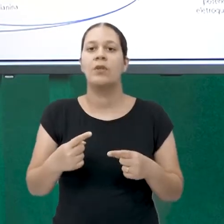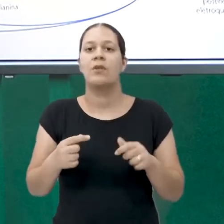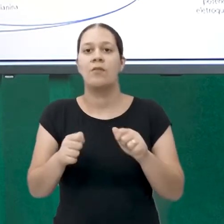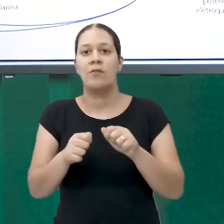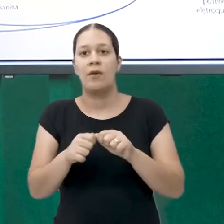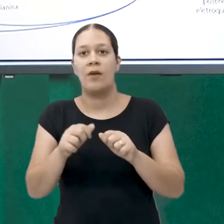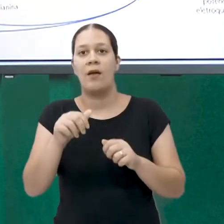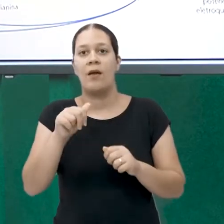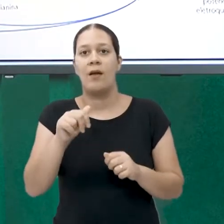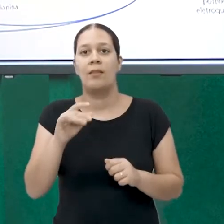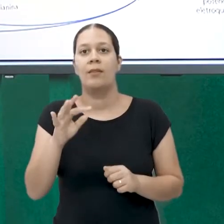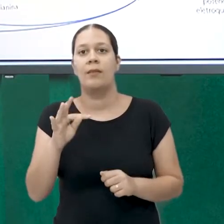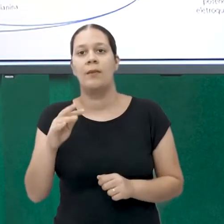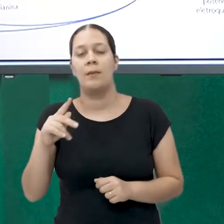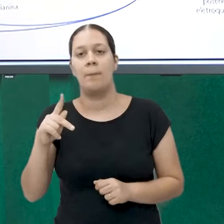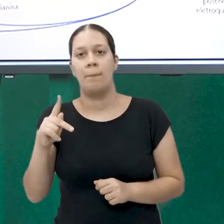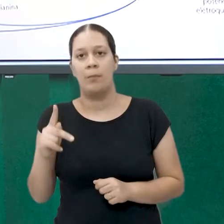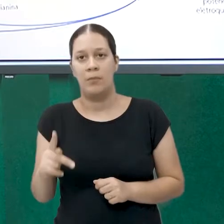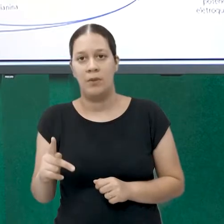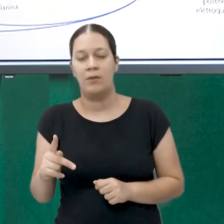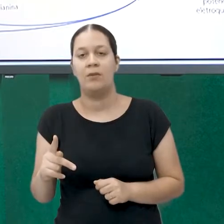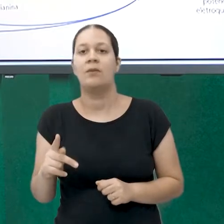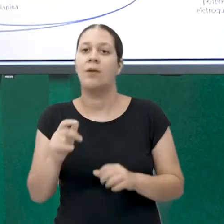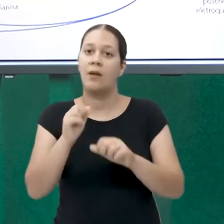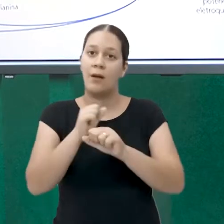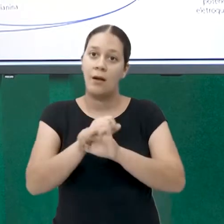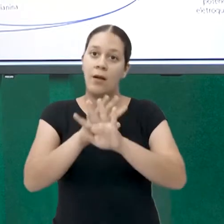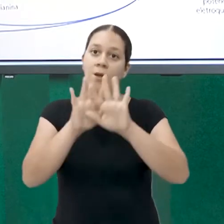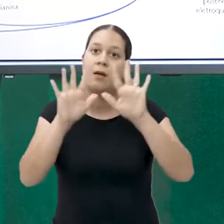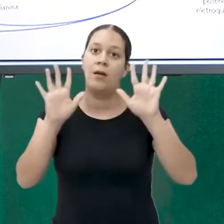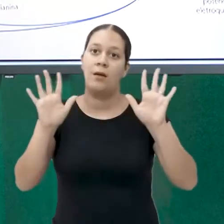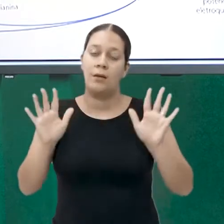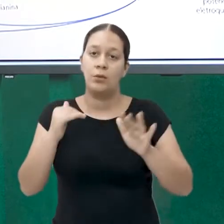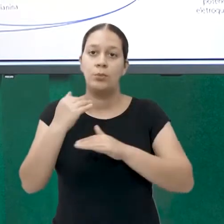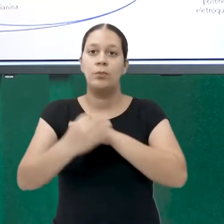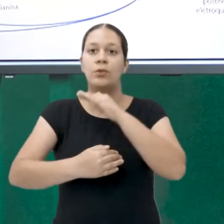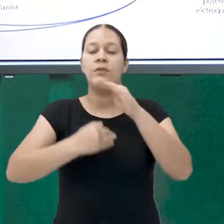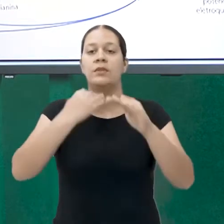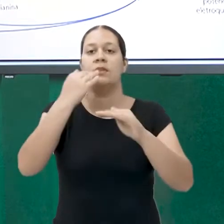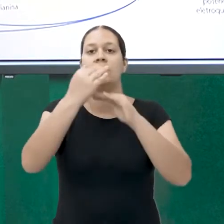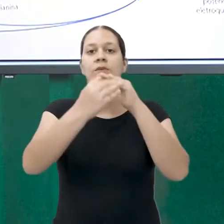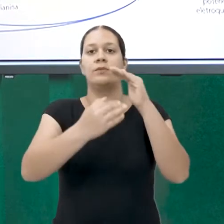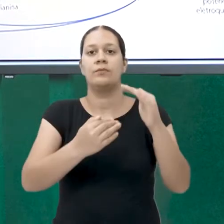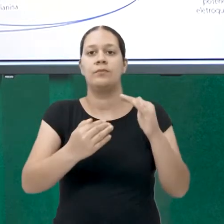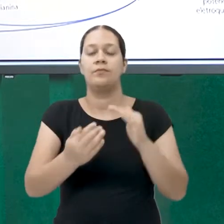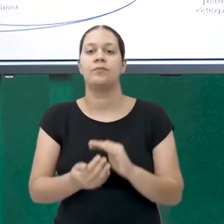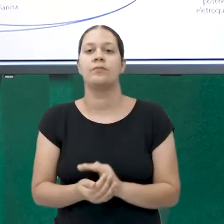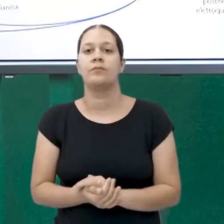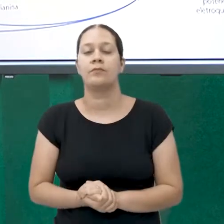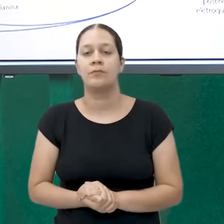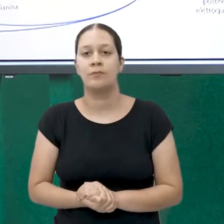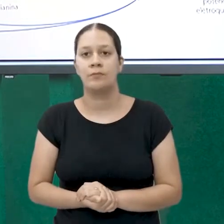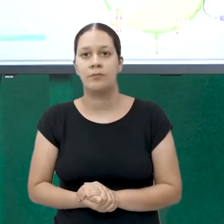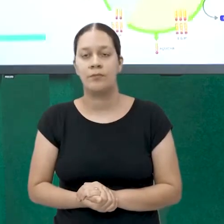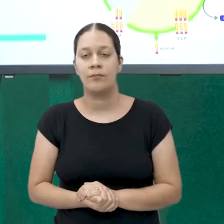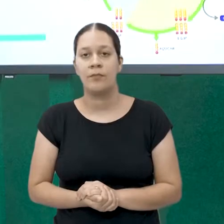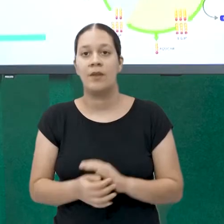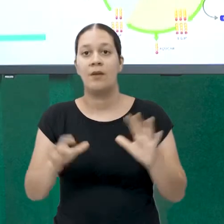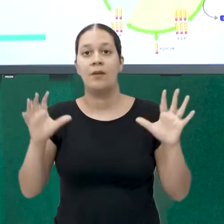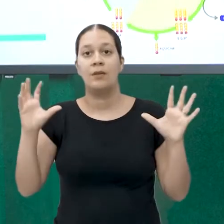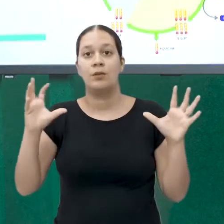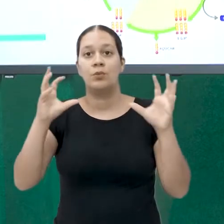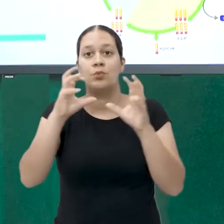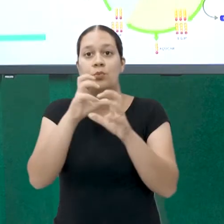ATP. Tá? Essa é a fase clara do processo. Tudo bem? Na